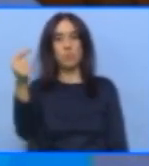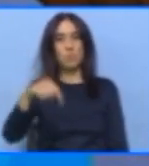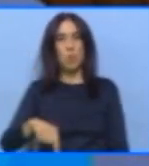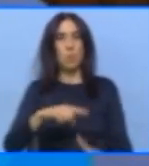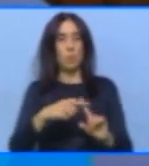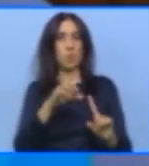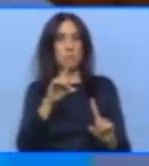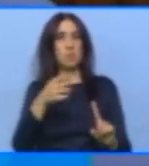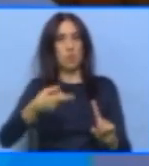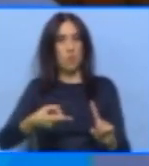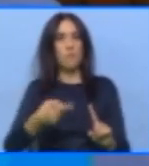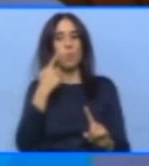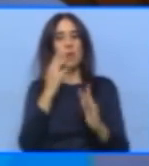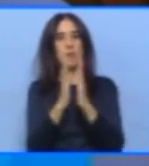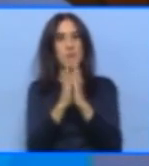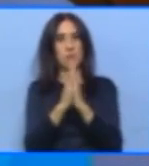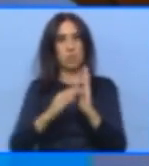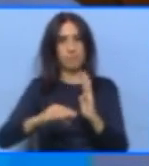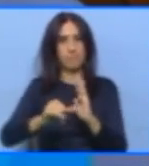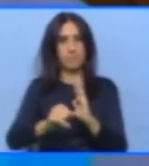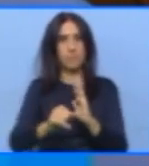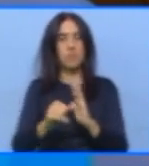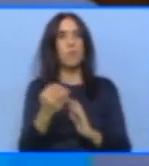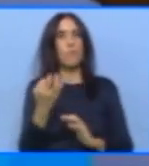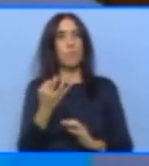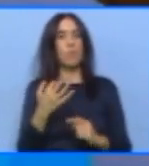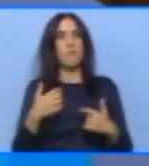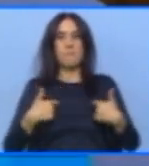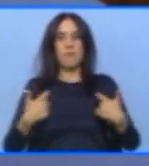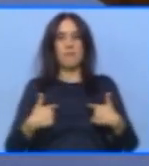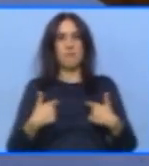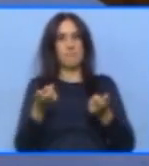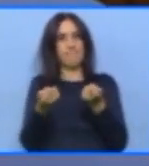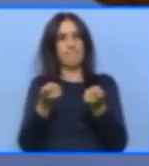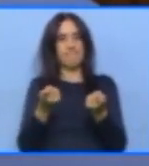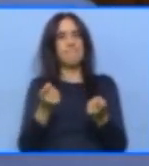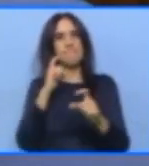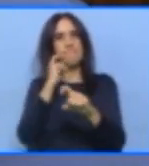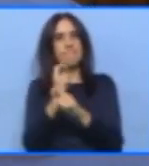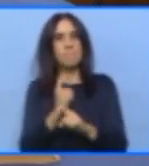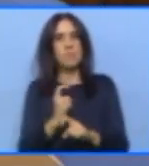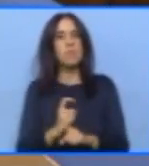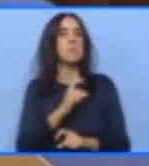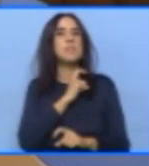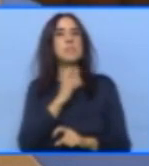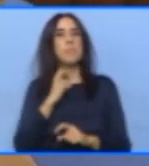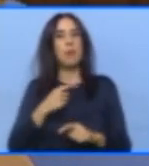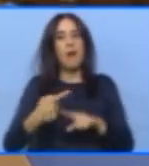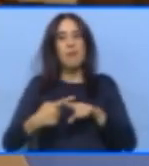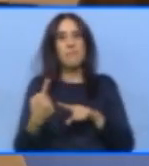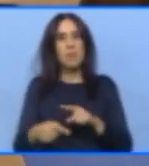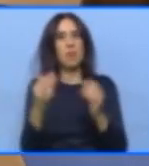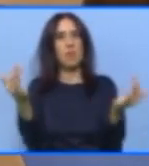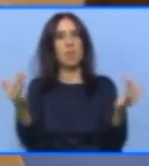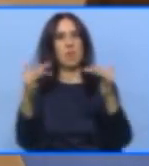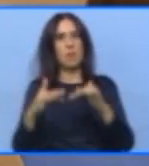uma questão de localização da igreja. Tomou conta bem a sério a questão das vocações nos seminários, mas não se ficou aí